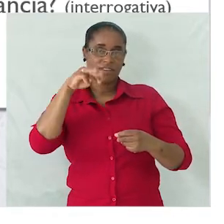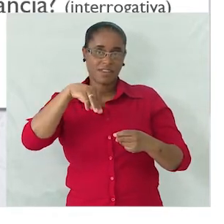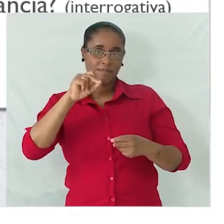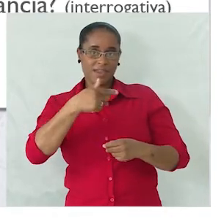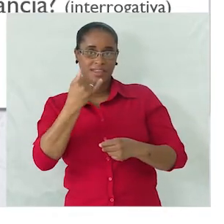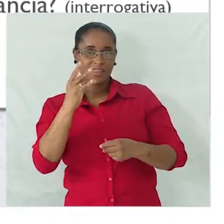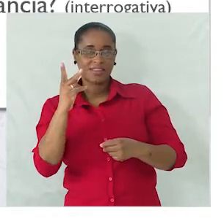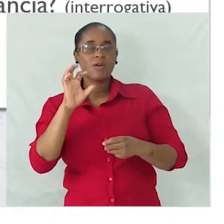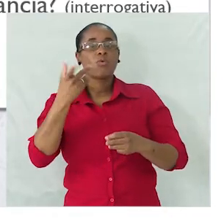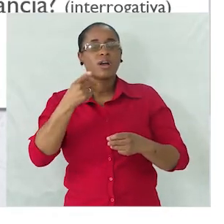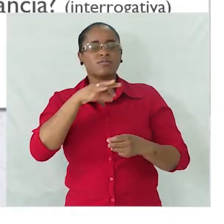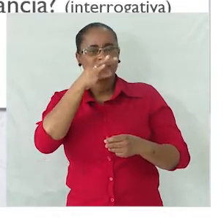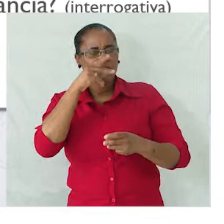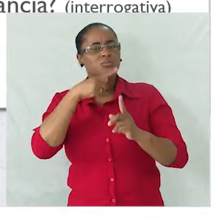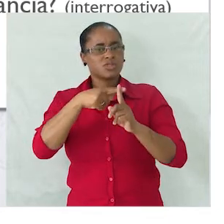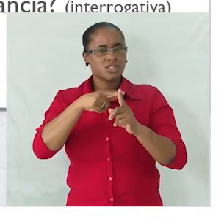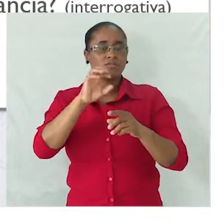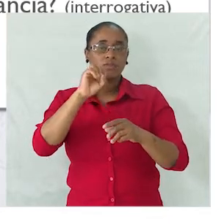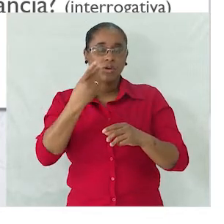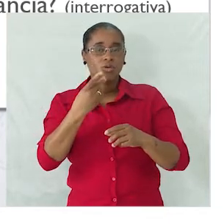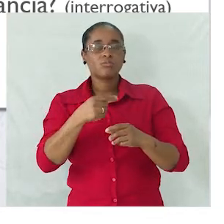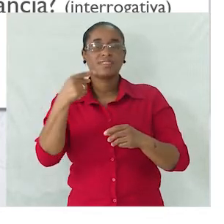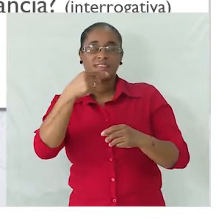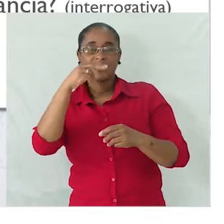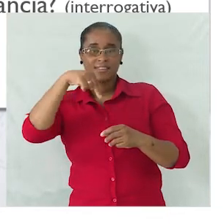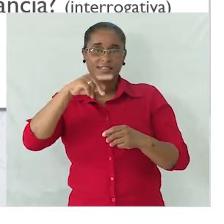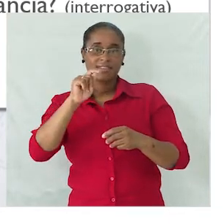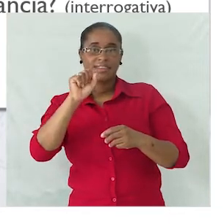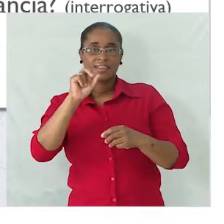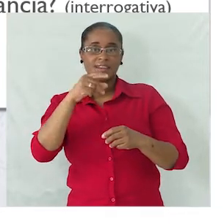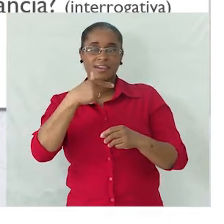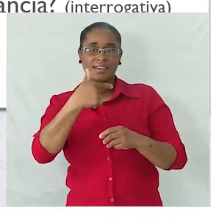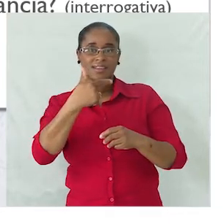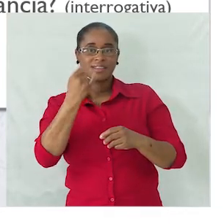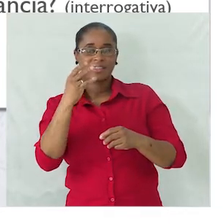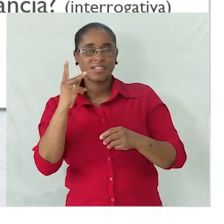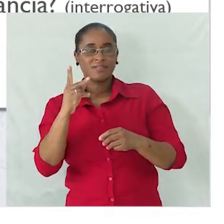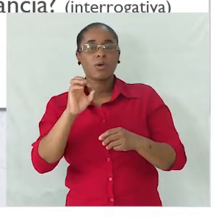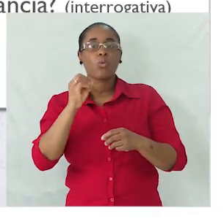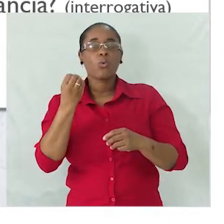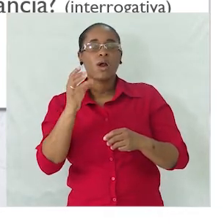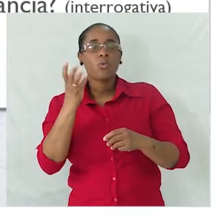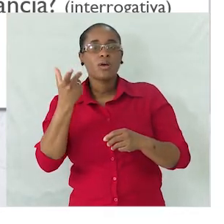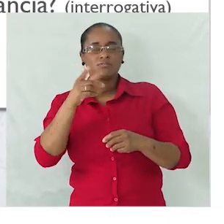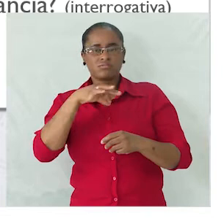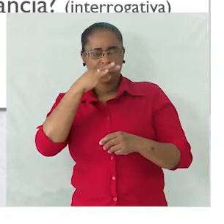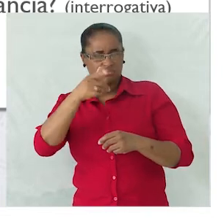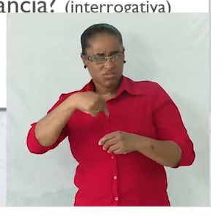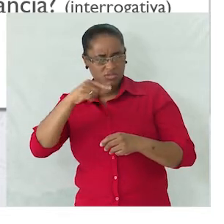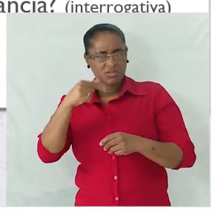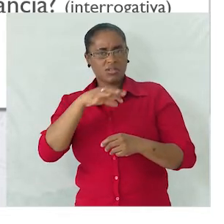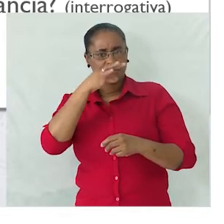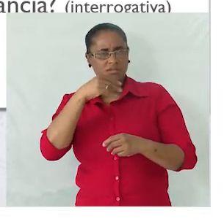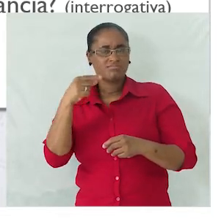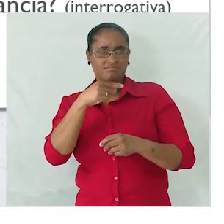positivamente, ou na negativa, quando estamos a negar. Então vos trouxe aqui alguns exemplos de frases na forma